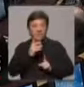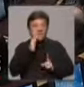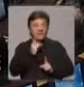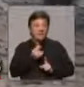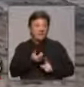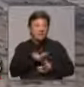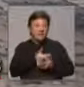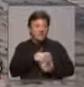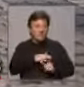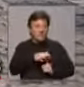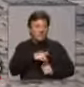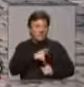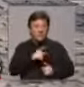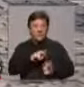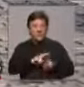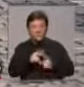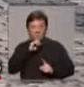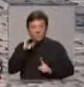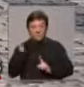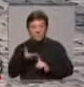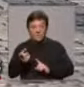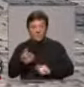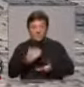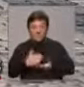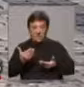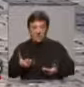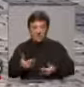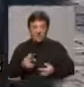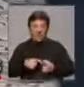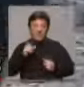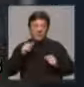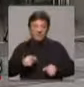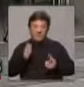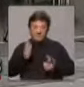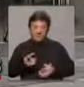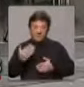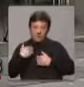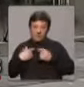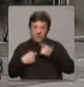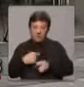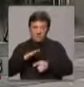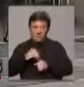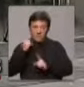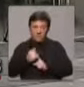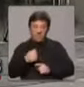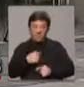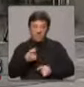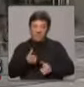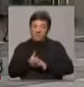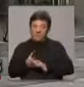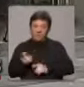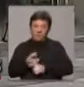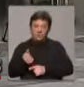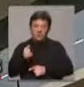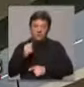tráfico de influência a ser punida a partir de agora passam também a ser responsabilizadas pelo crime de Peculato a